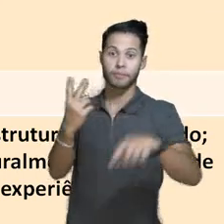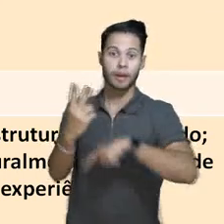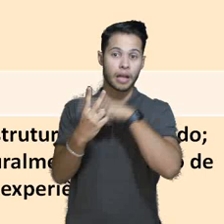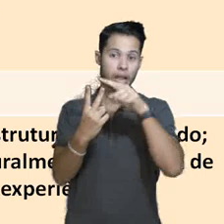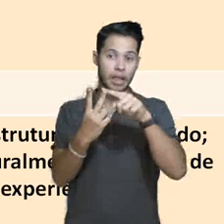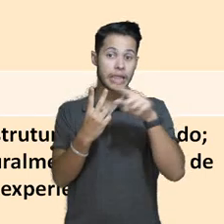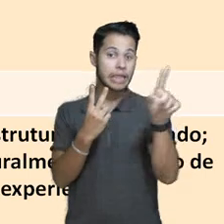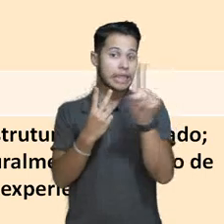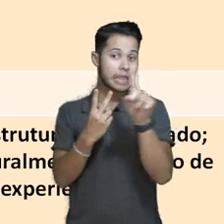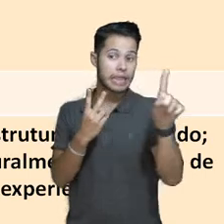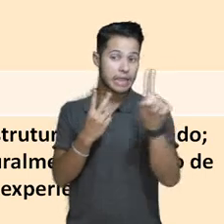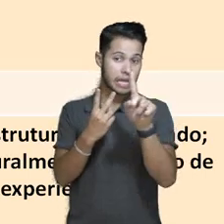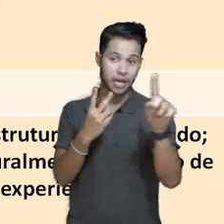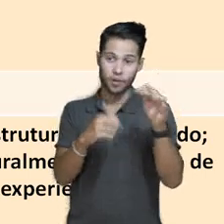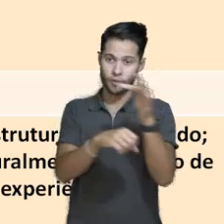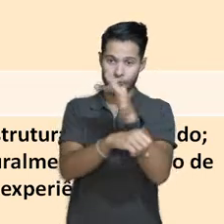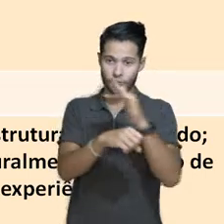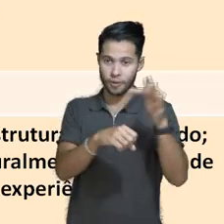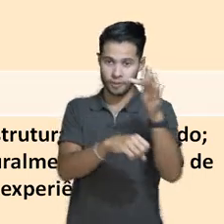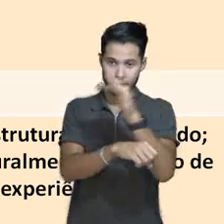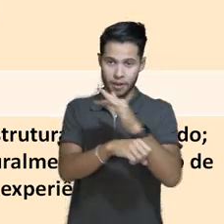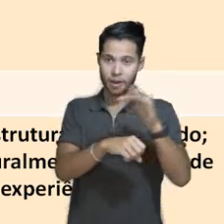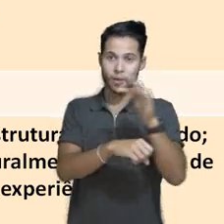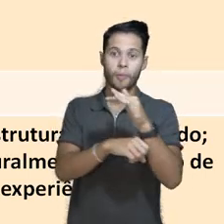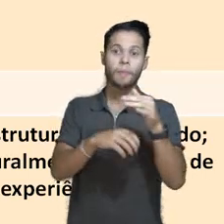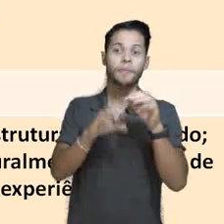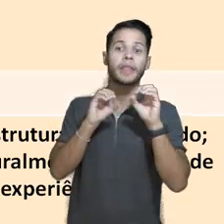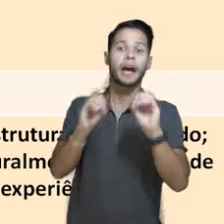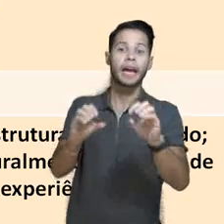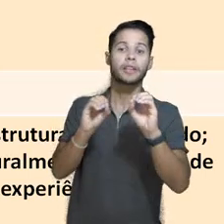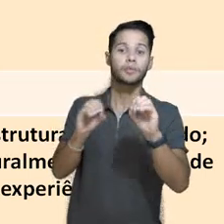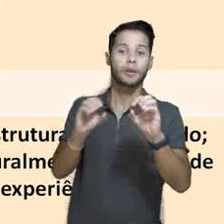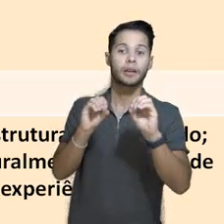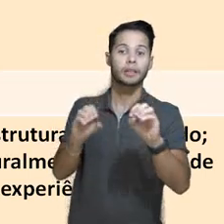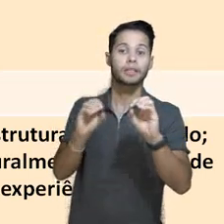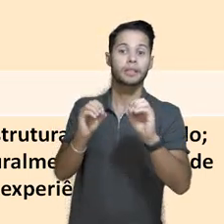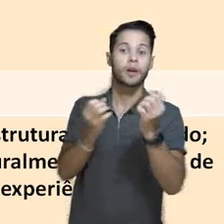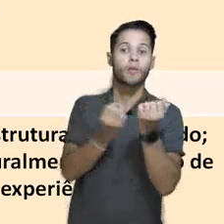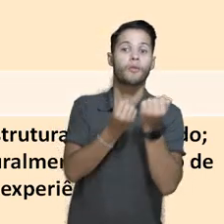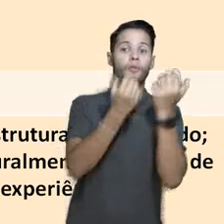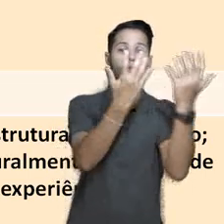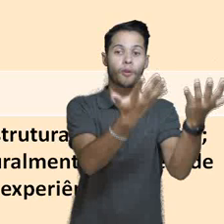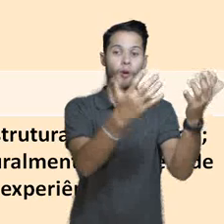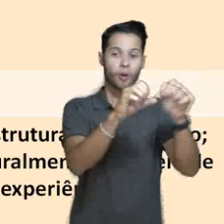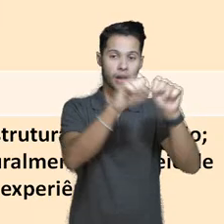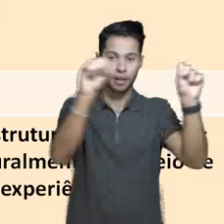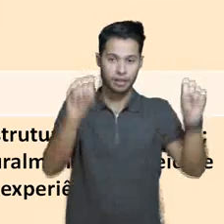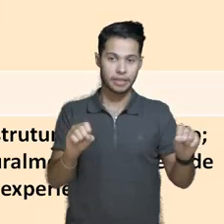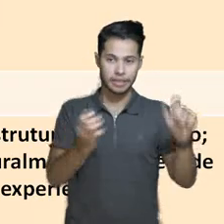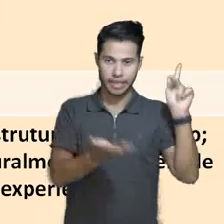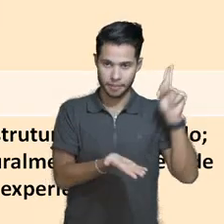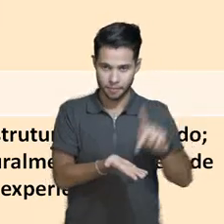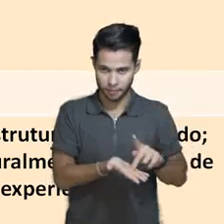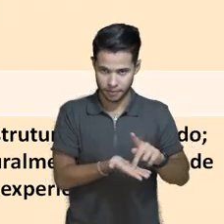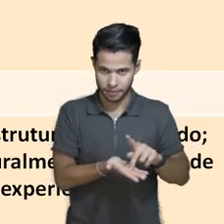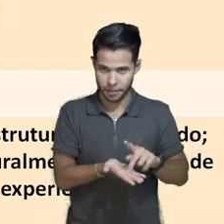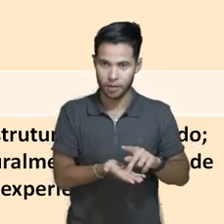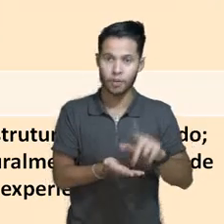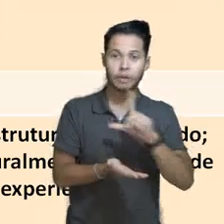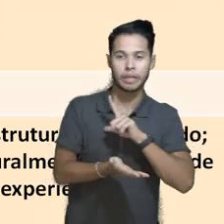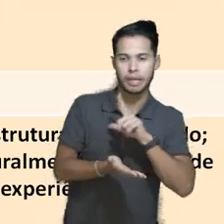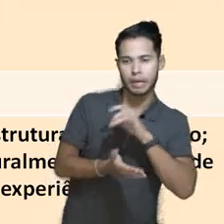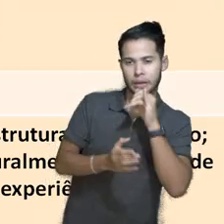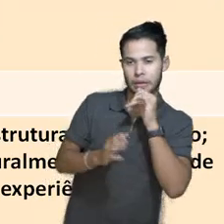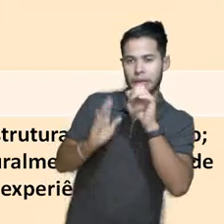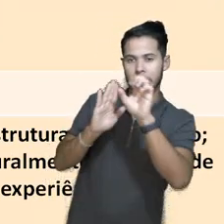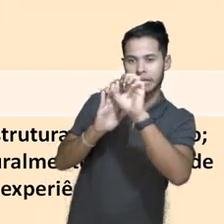formal a educação adequada mas forma mas fora do sistema oficial ou seja existe um estatuto